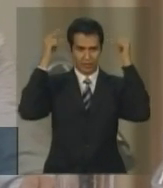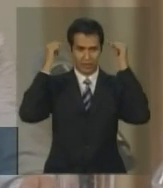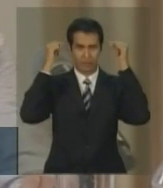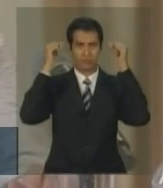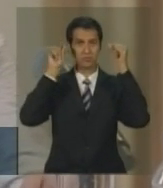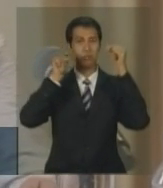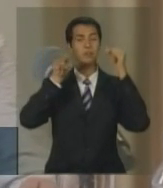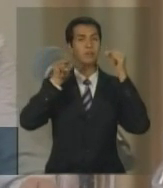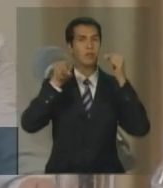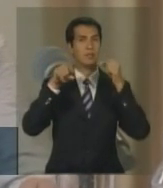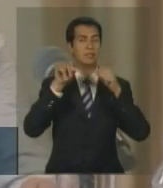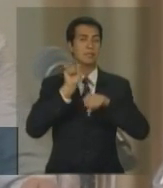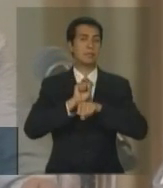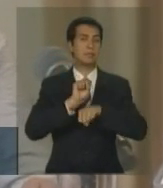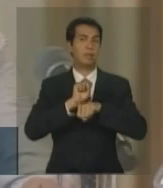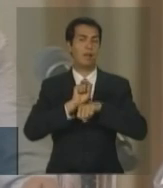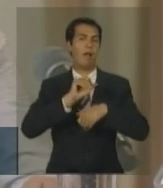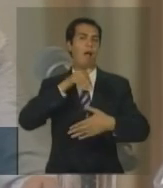não.